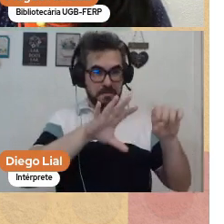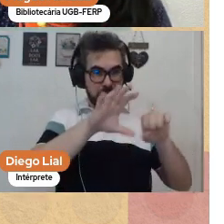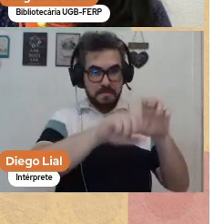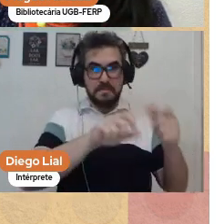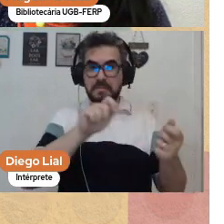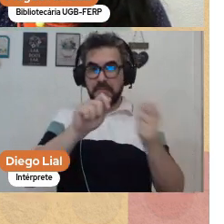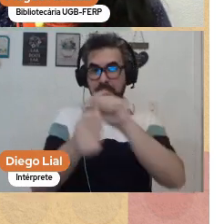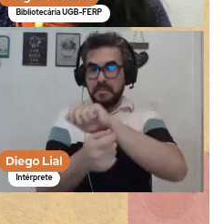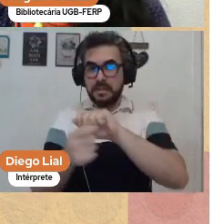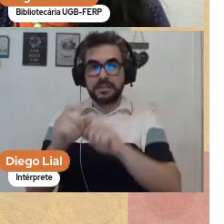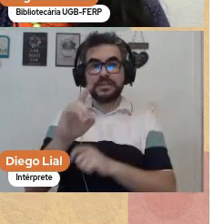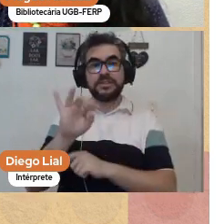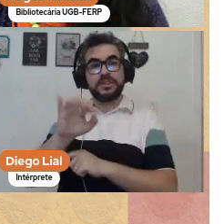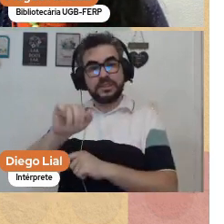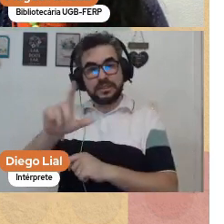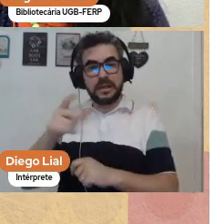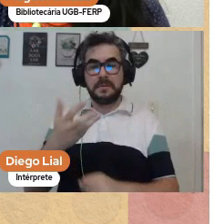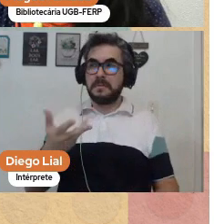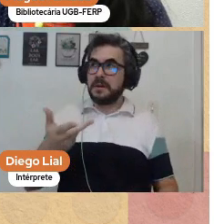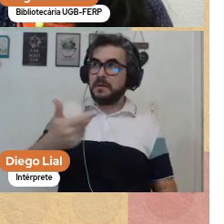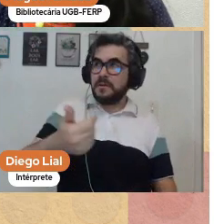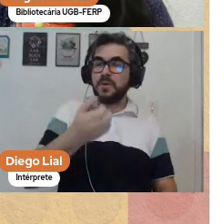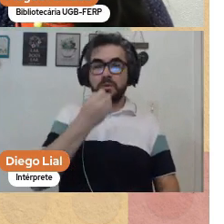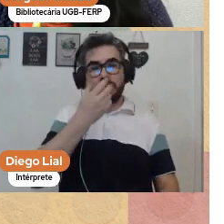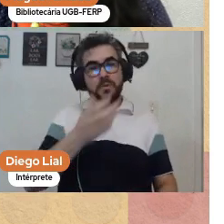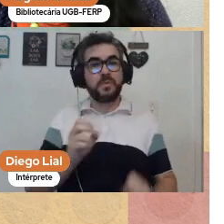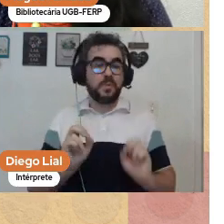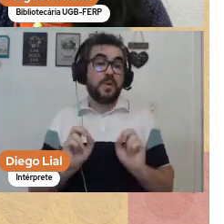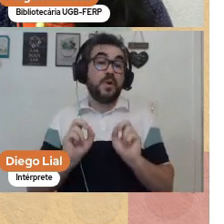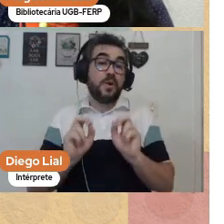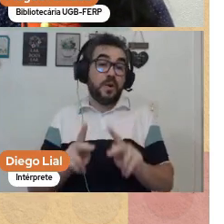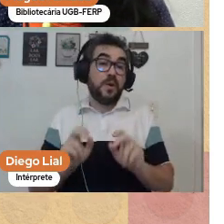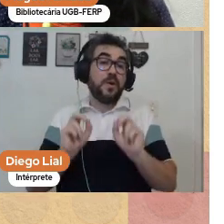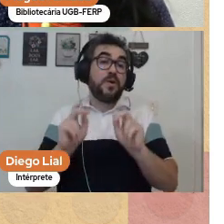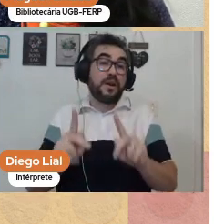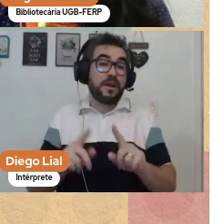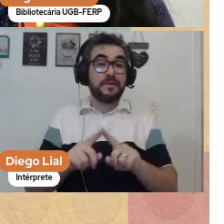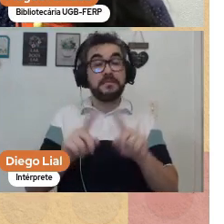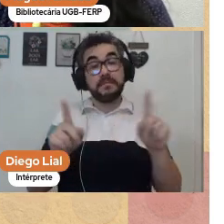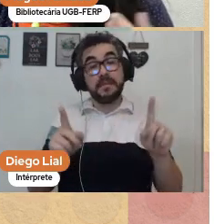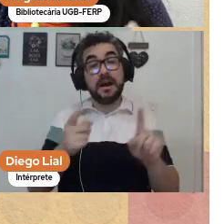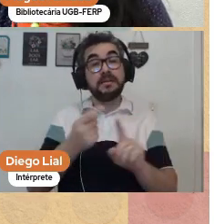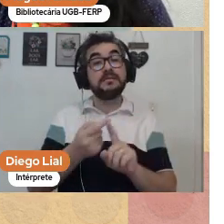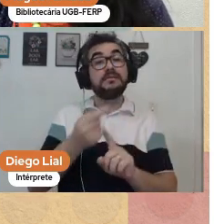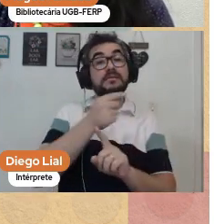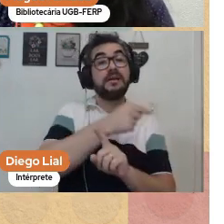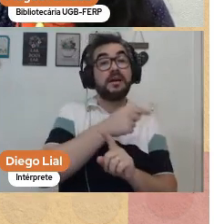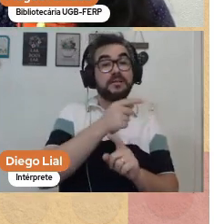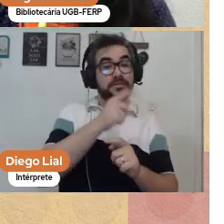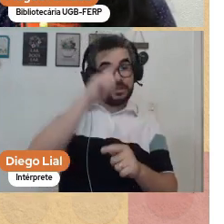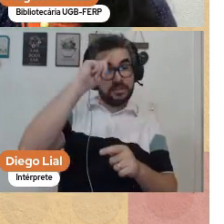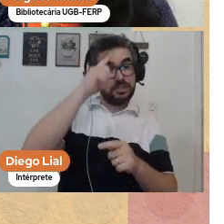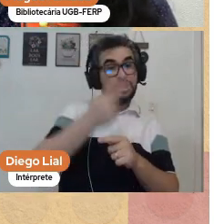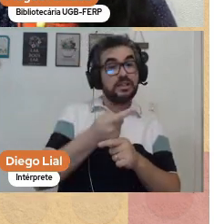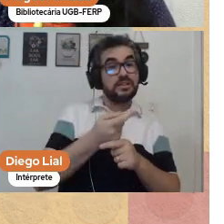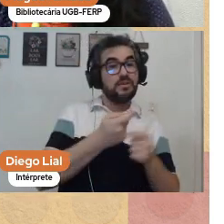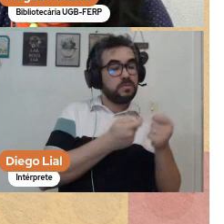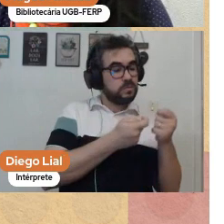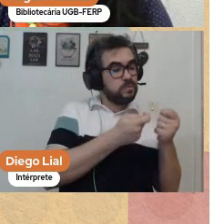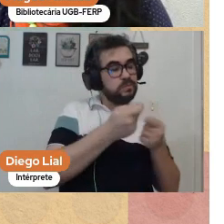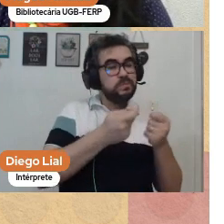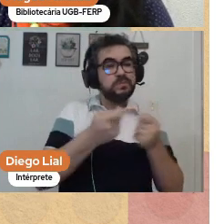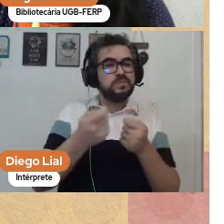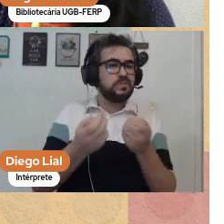Mas e a parte da gestão? Como que está? E o diagnóstico? Foi feito algum diagnóstico? Tem alguma diretrizes sobre